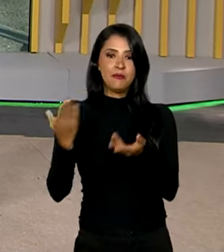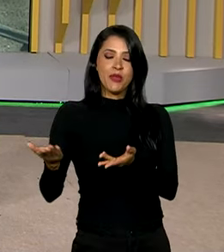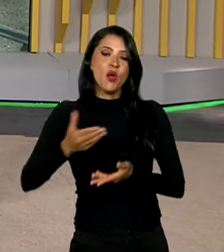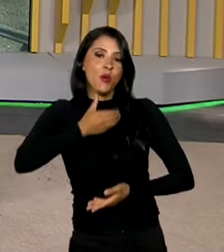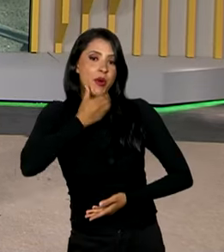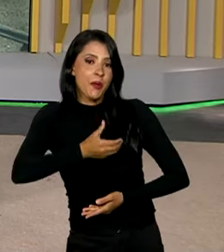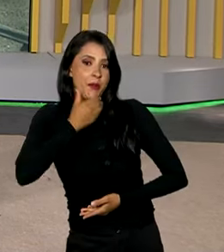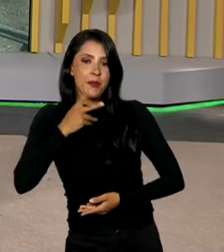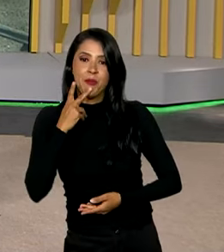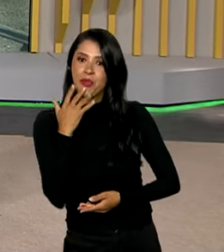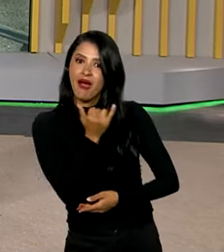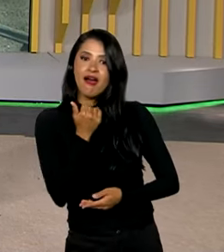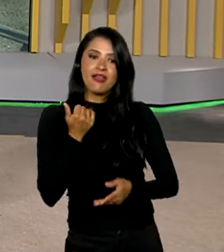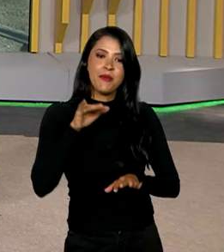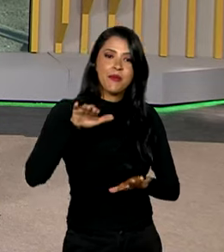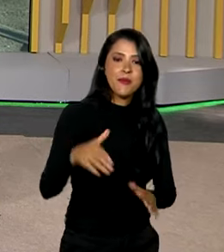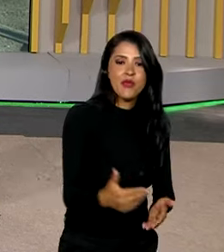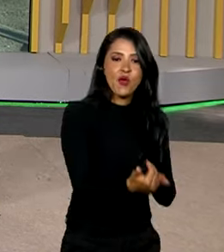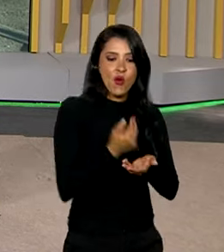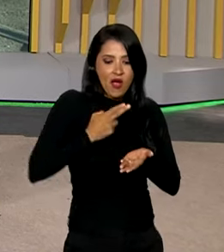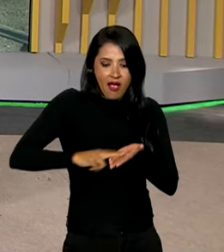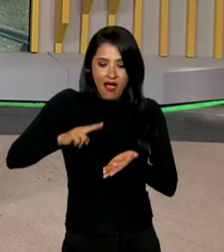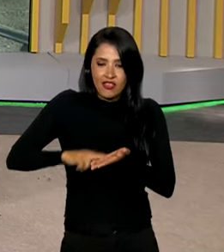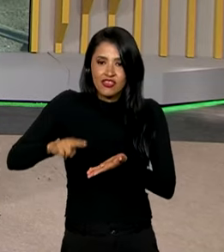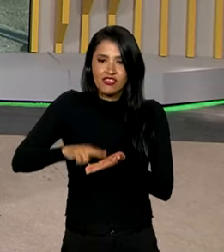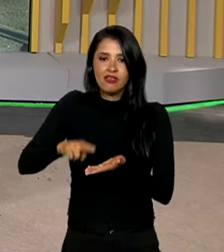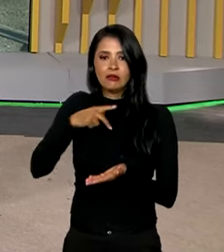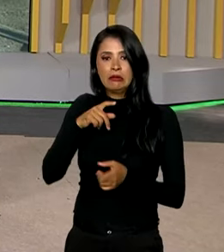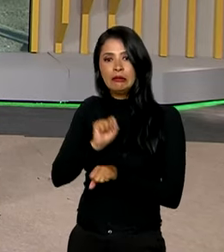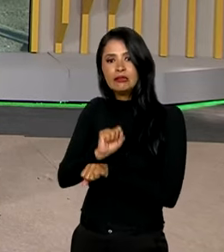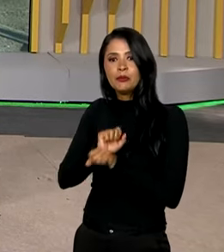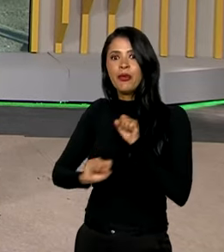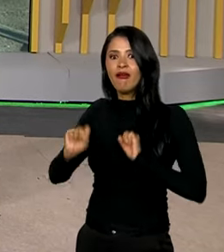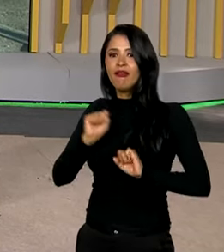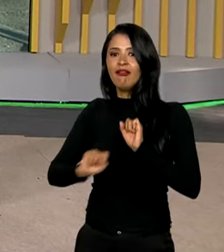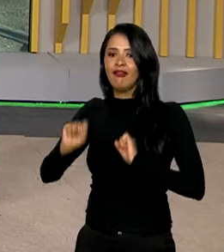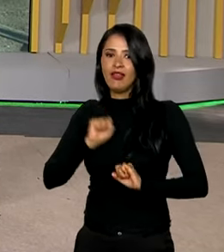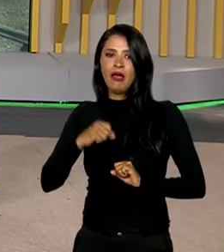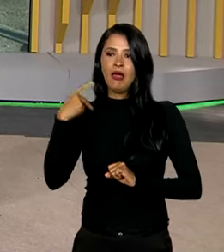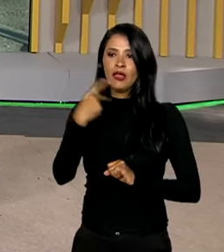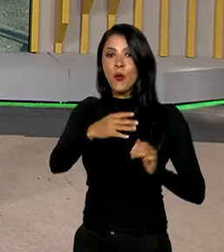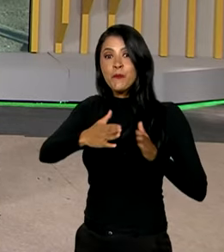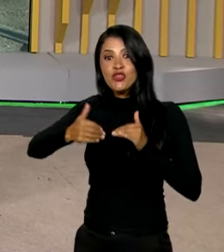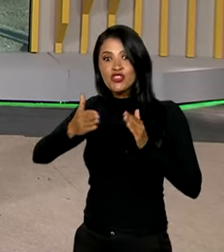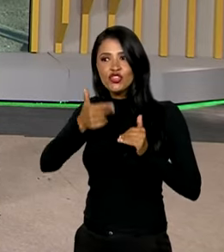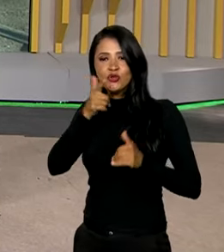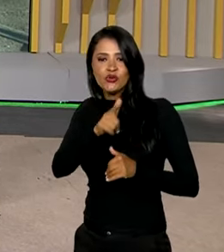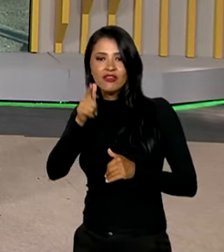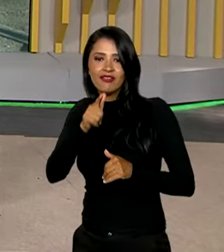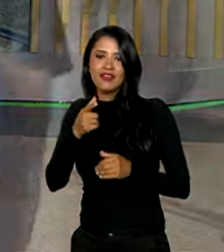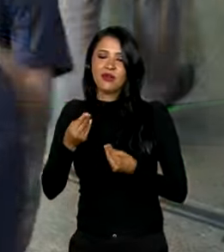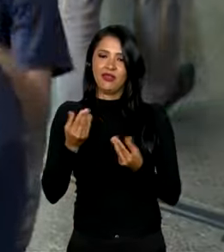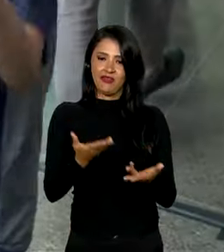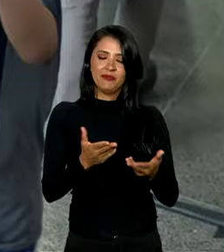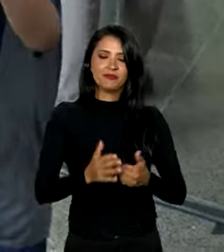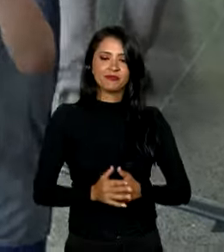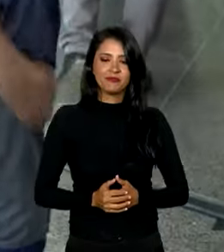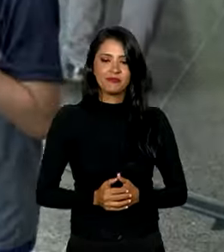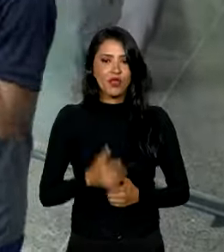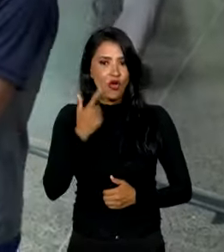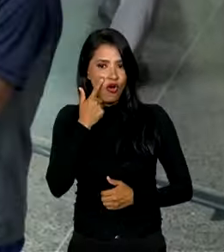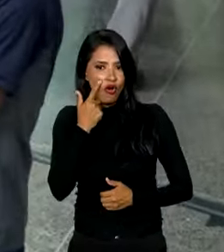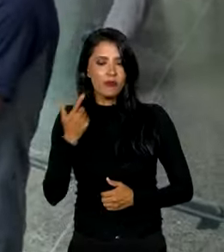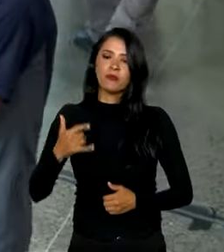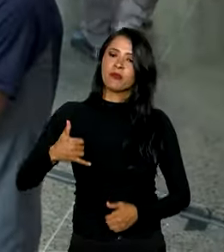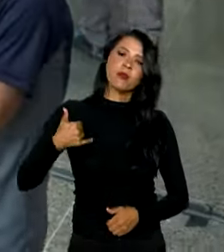Noel e recolheu as cartinhas, que aguardam com muita esperança que seus pedidos sejam realizados. Confira aí. Enzo,